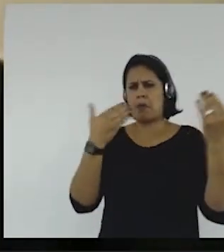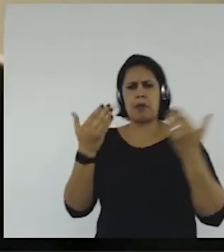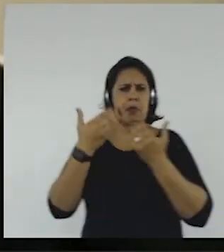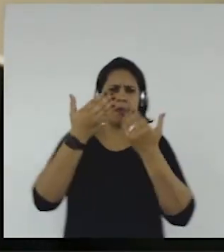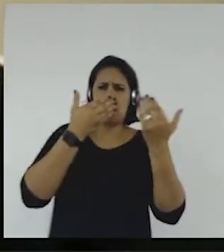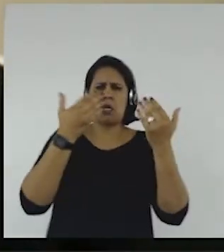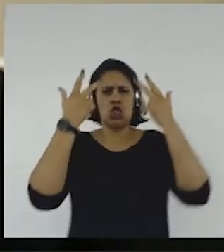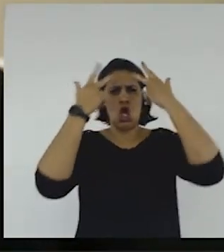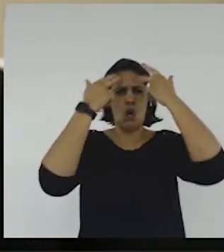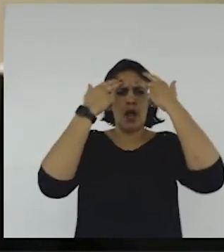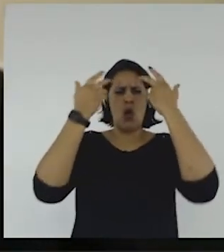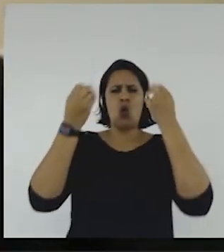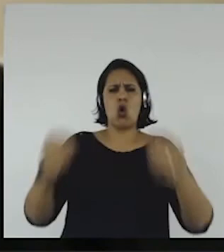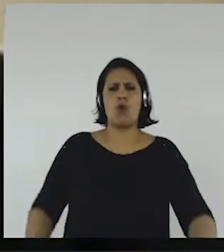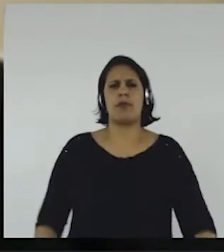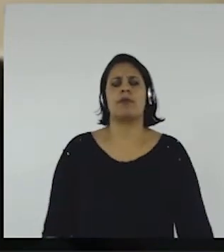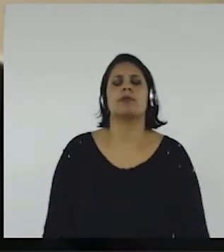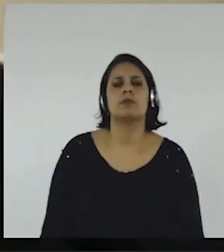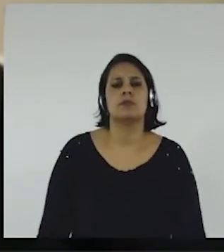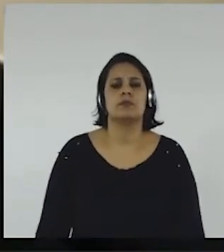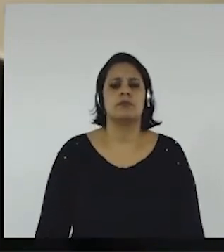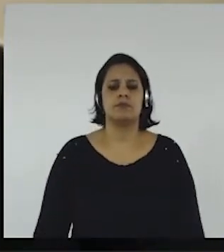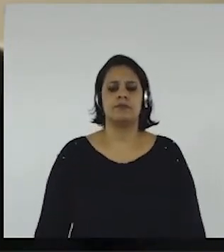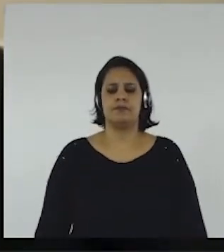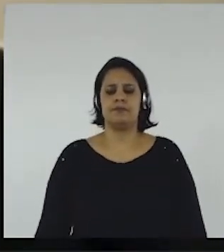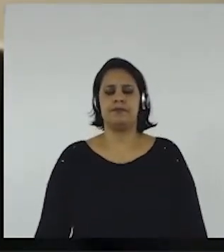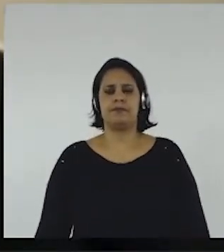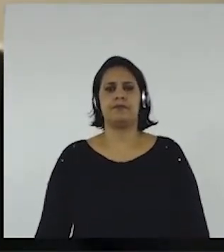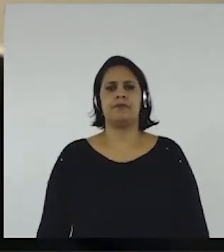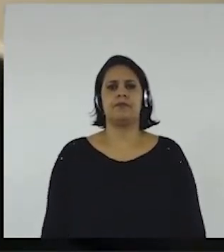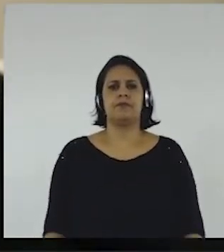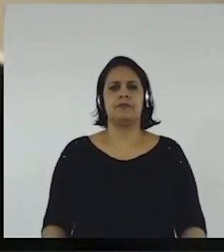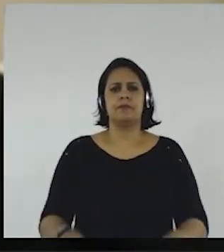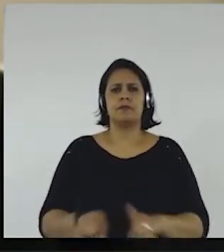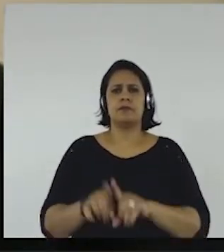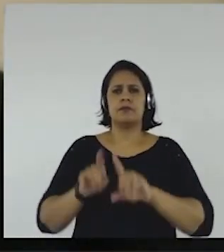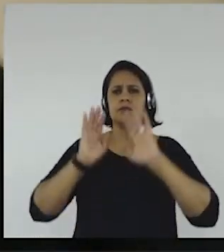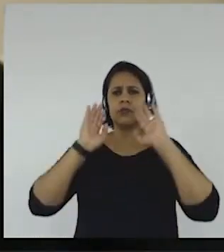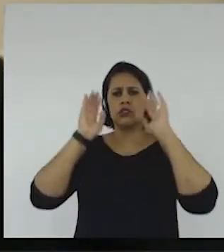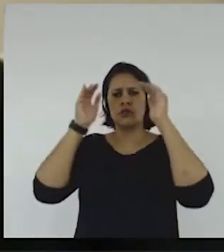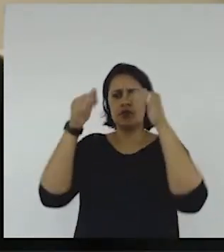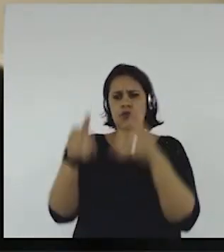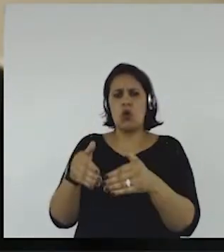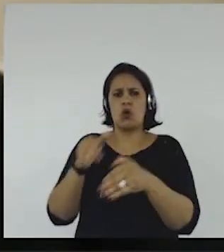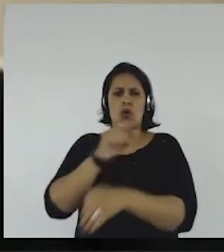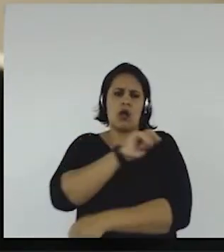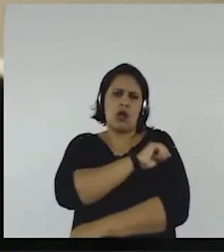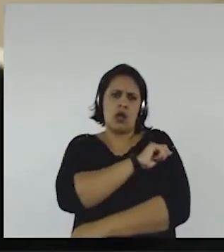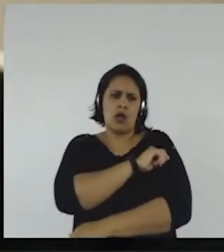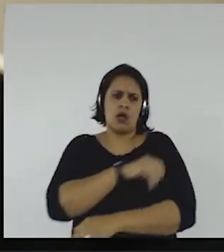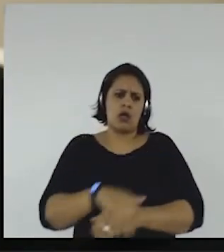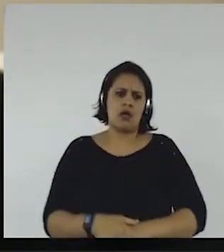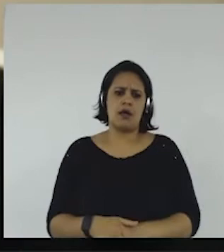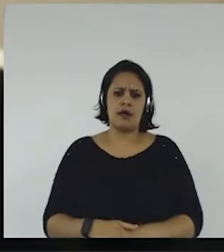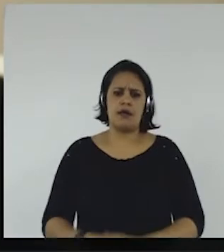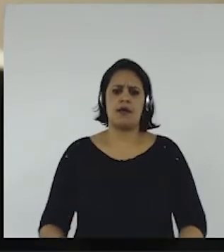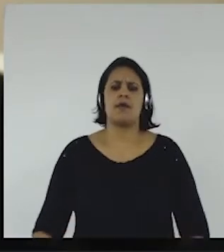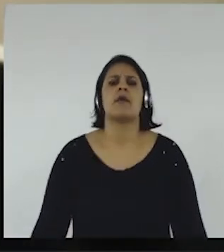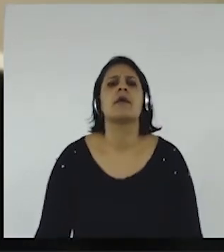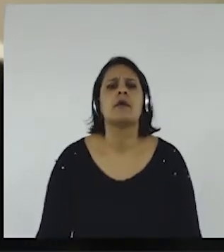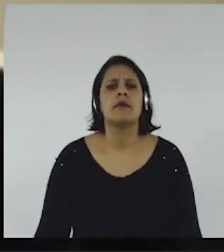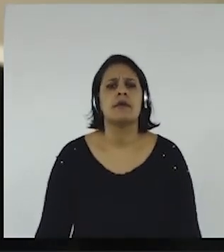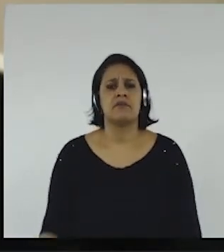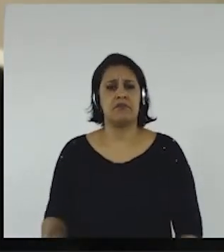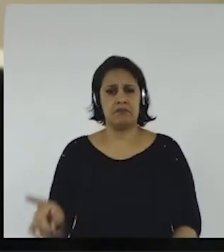indistintamente? E mais ainda, com os alunos. Bem, não preciso dizer que ele foi do diretório acadêmico,